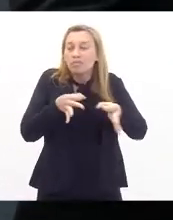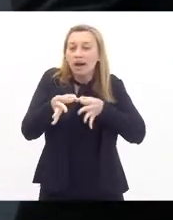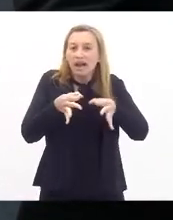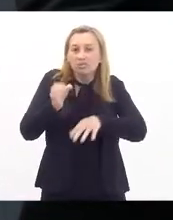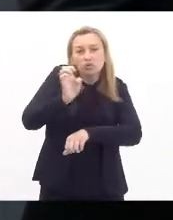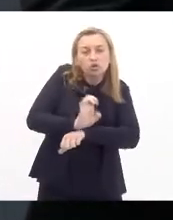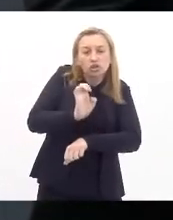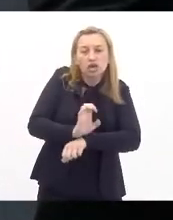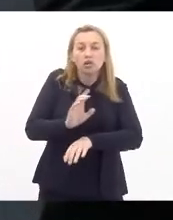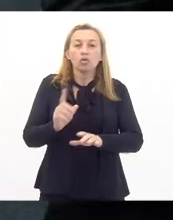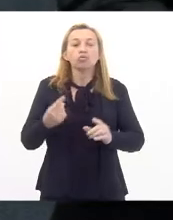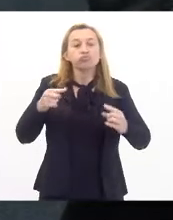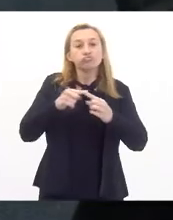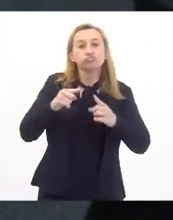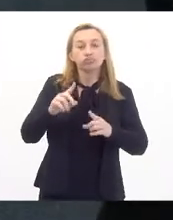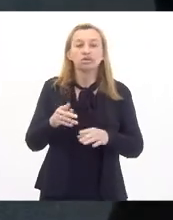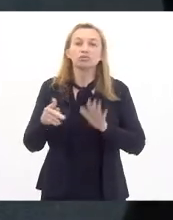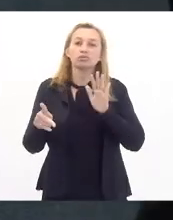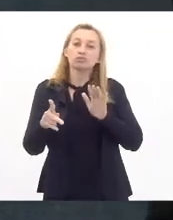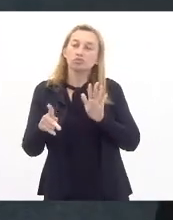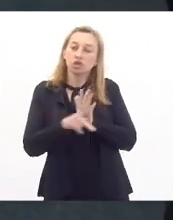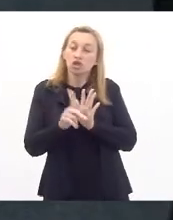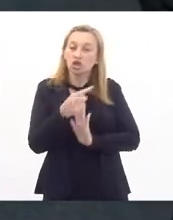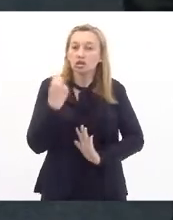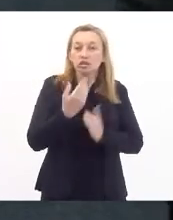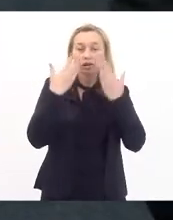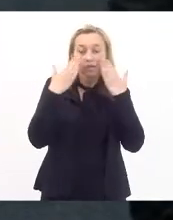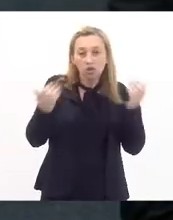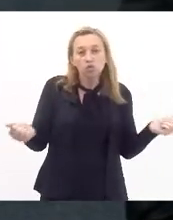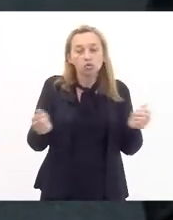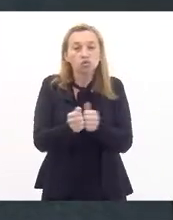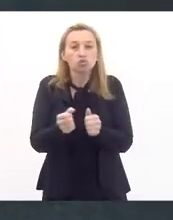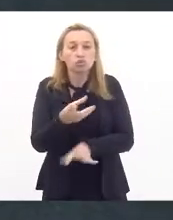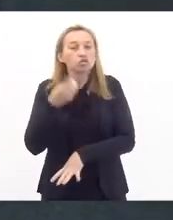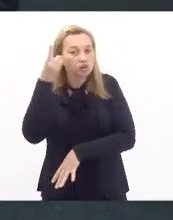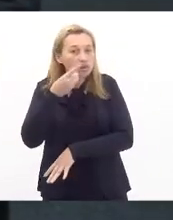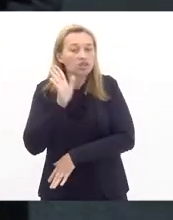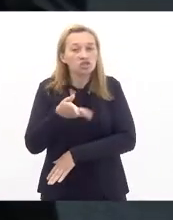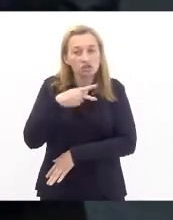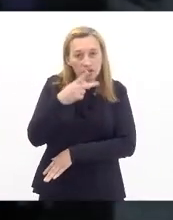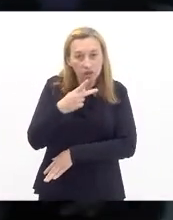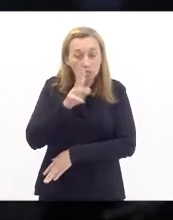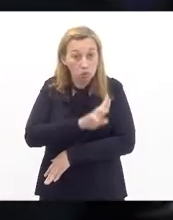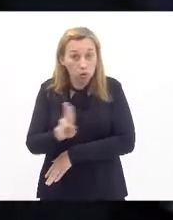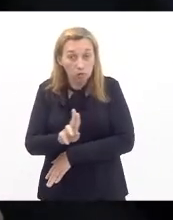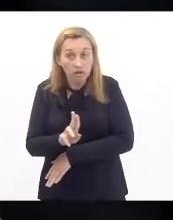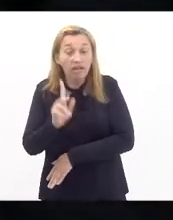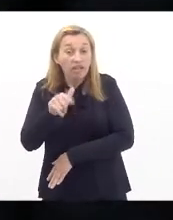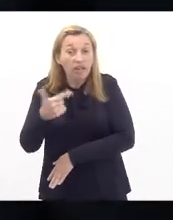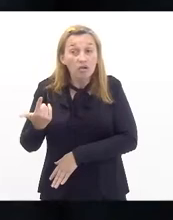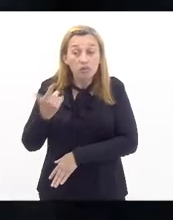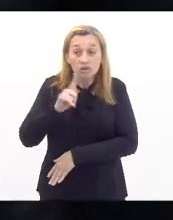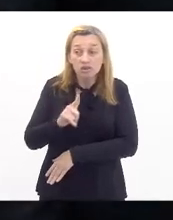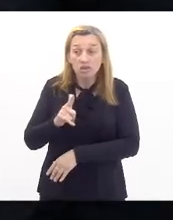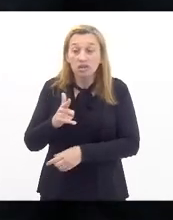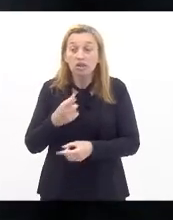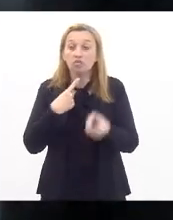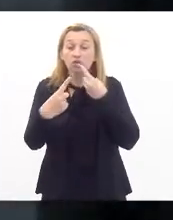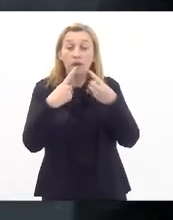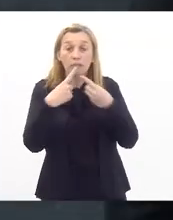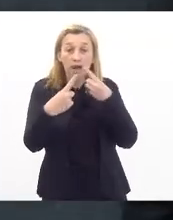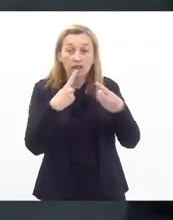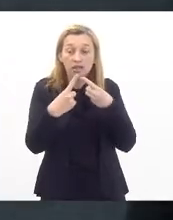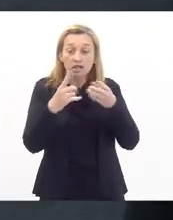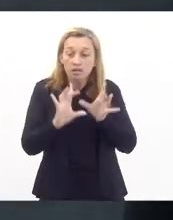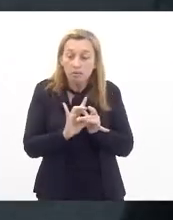tem um objetivo desse projeto que a gente apresentou em conjunto com esse deputados que Eu mencionei é ganhar tempo no debate